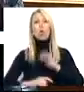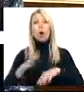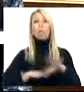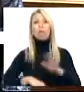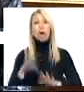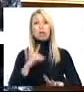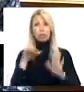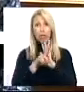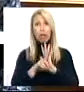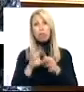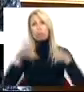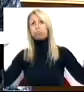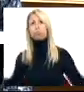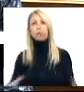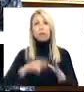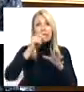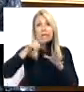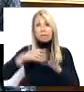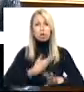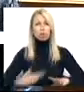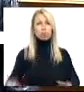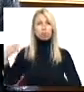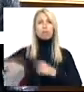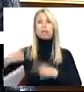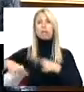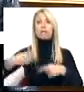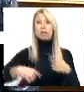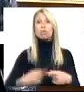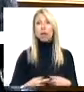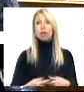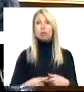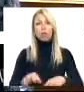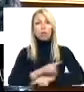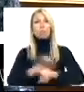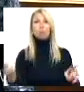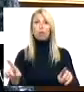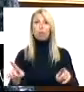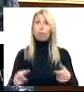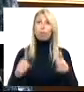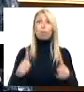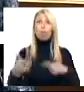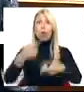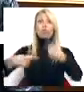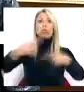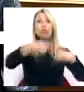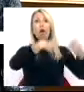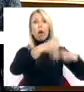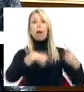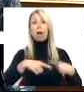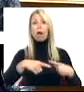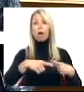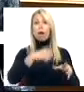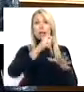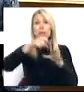de sementes tradicionais e um impedimento da salutar troca de sementes. É da segurança